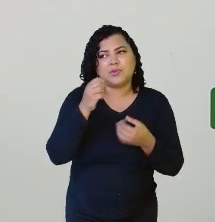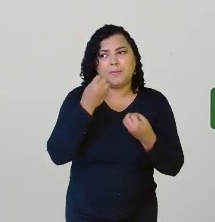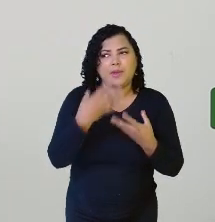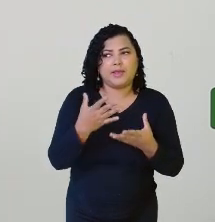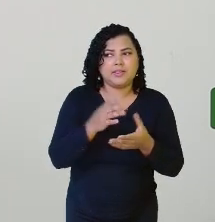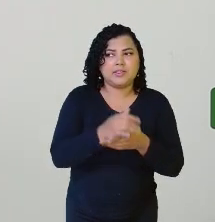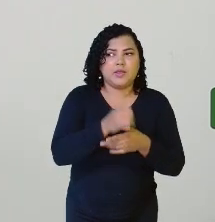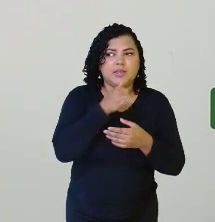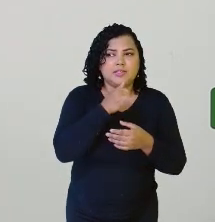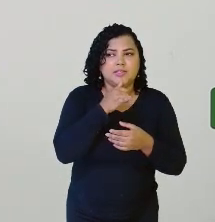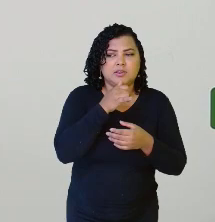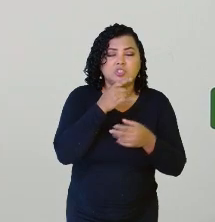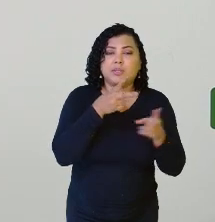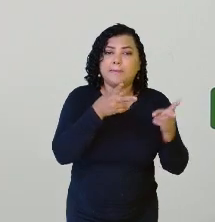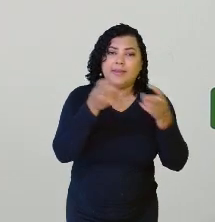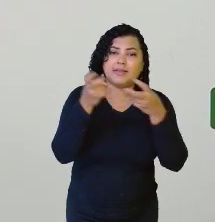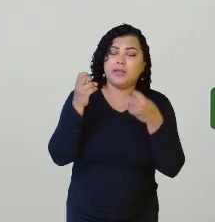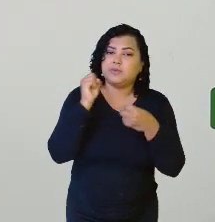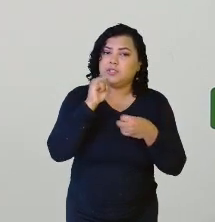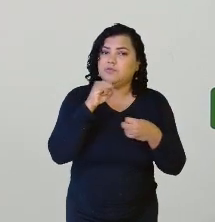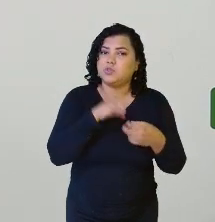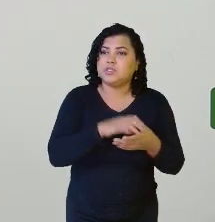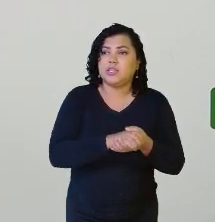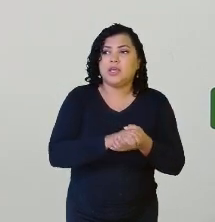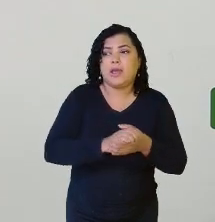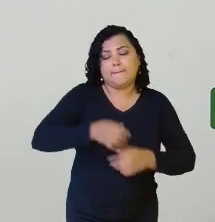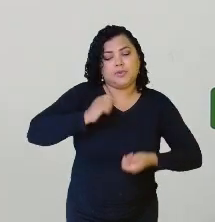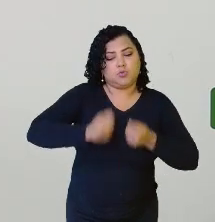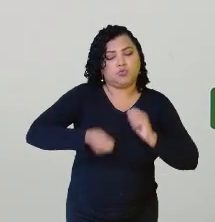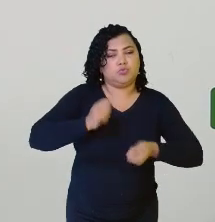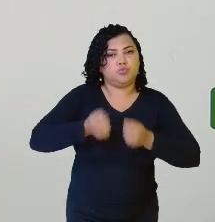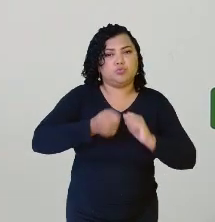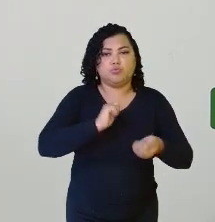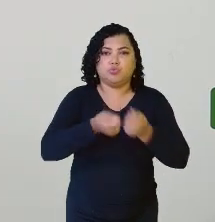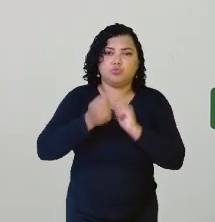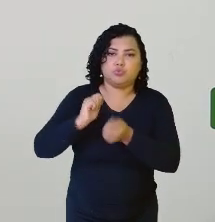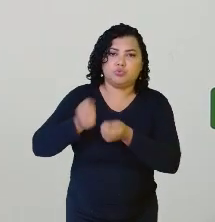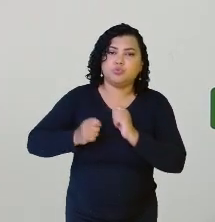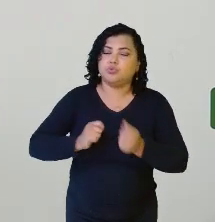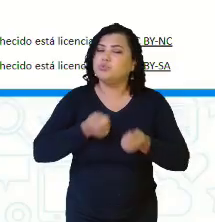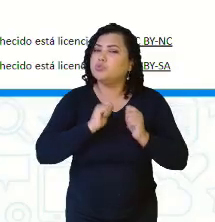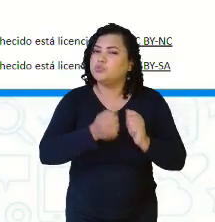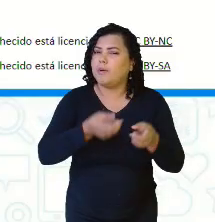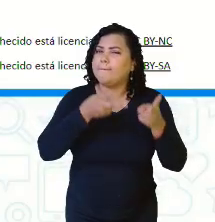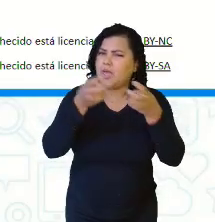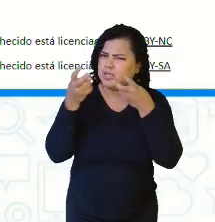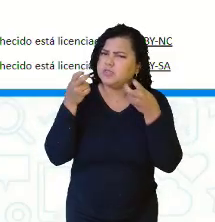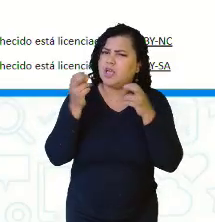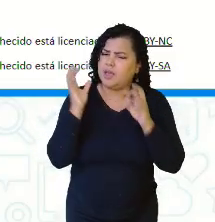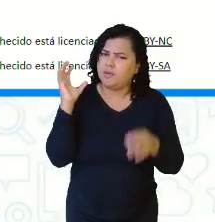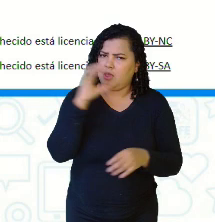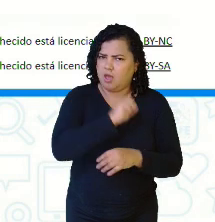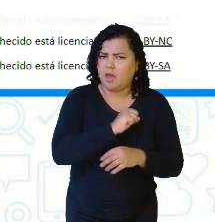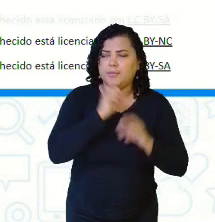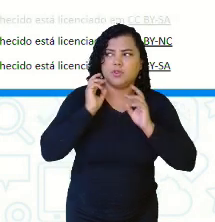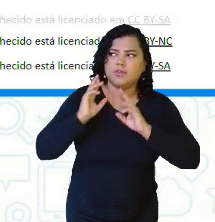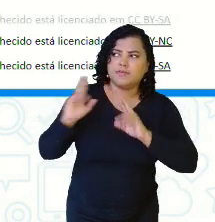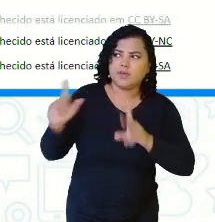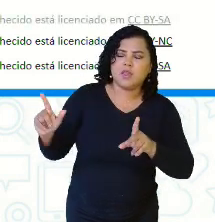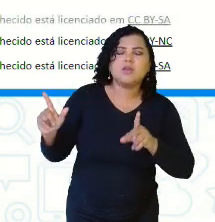aí ó, a gente sempre identifica se você ouvir o som da bateria, né, é uma coisa fácil de você ouvir, de